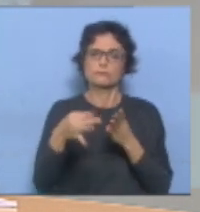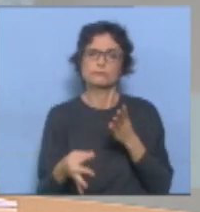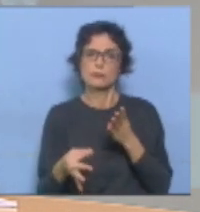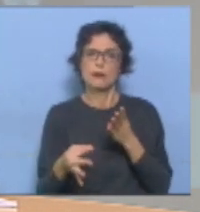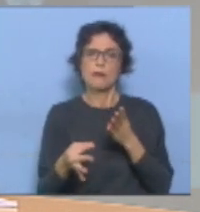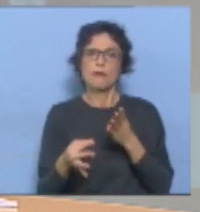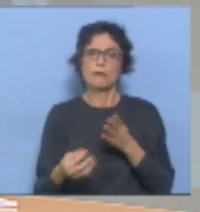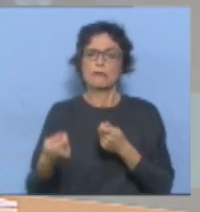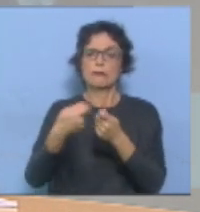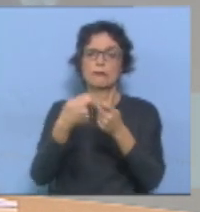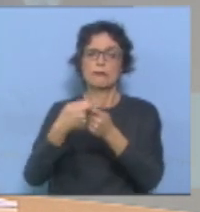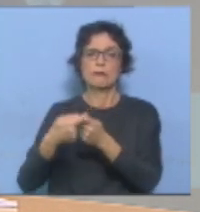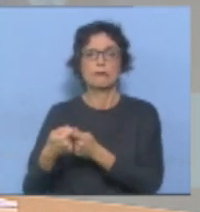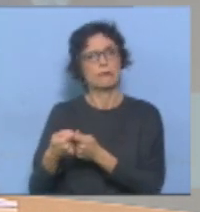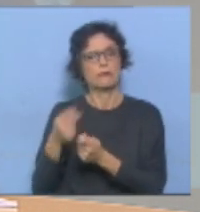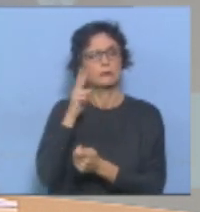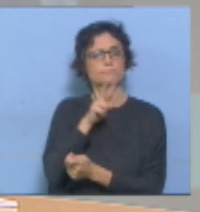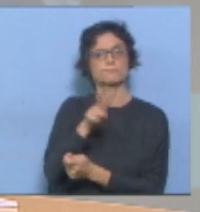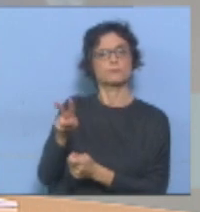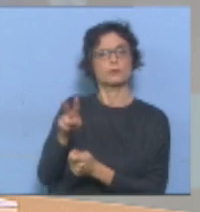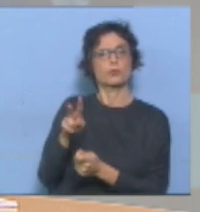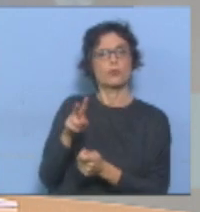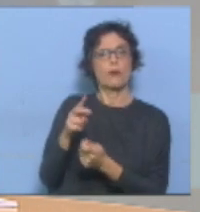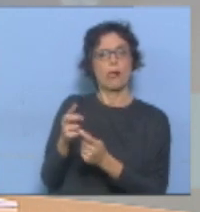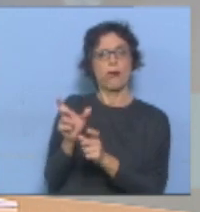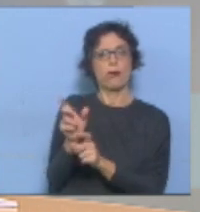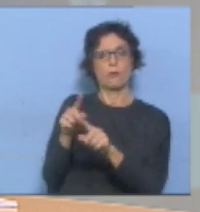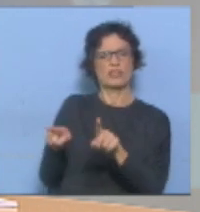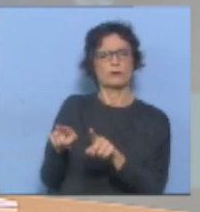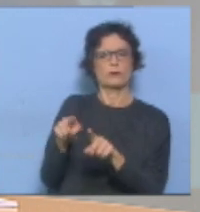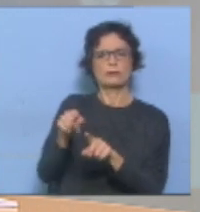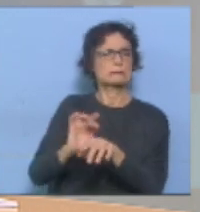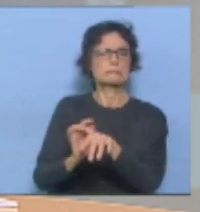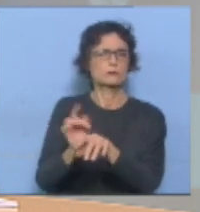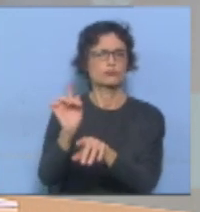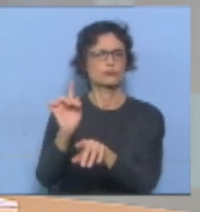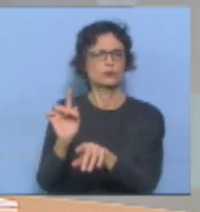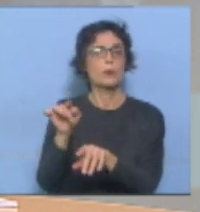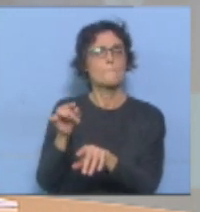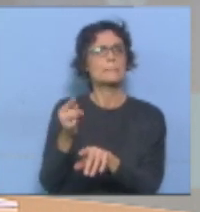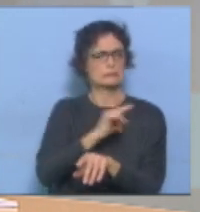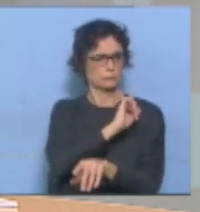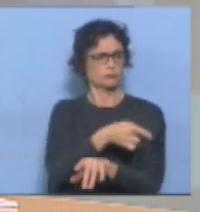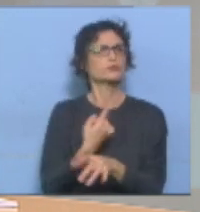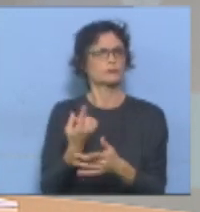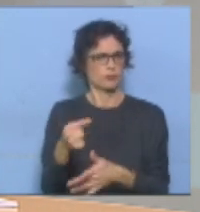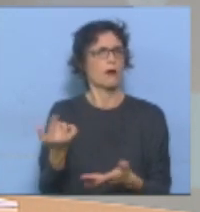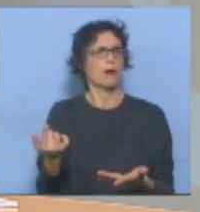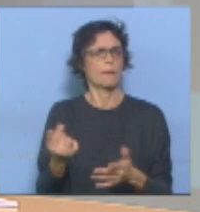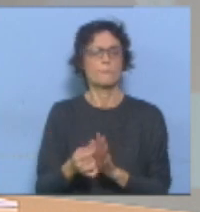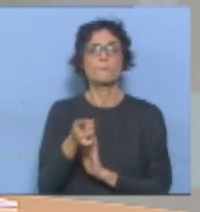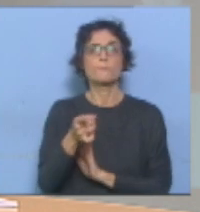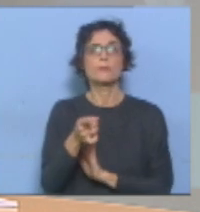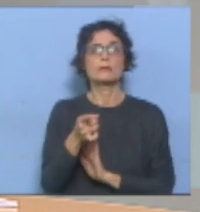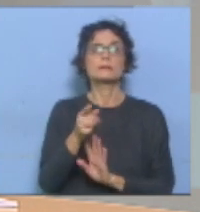pessoa, olhando a diferença, não como uma fragilidade, mas como uma força poderosa. Carmo